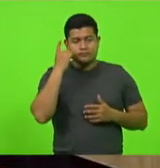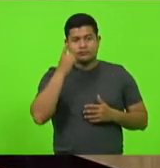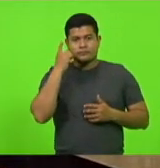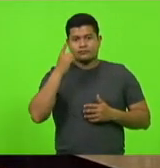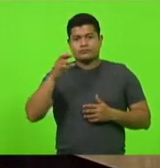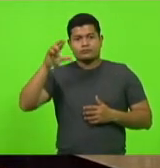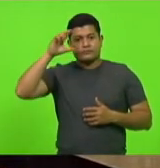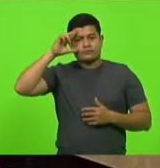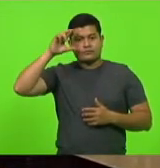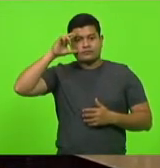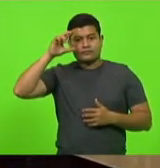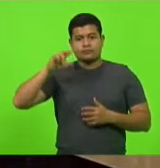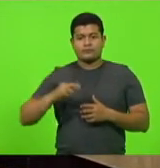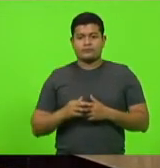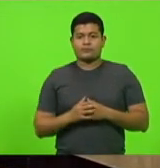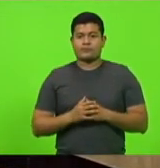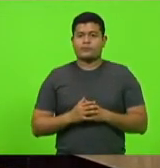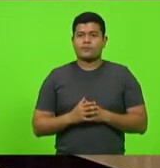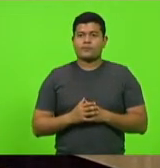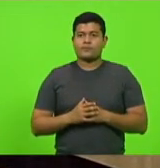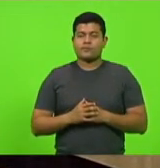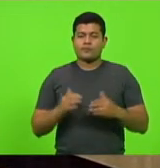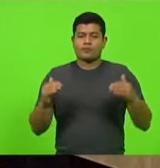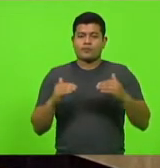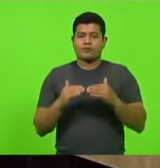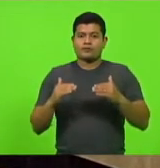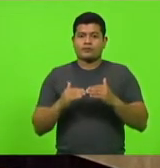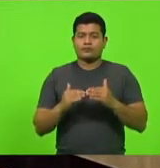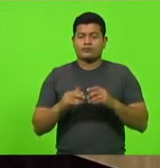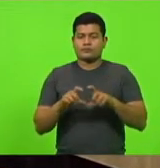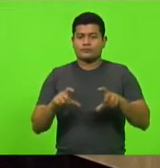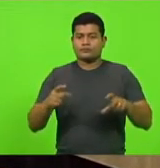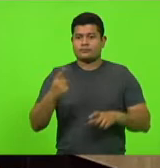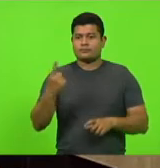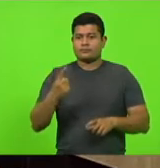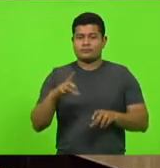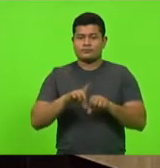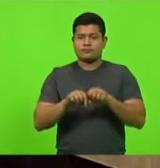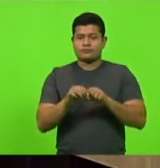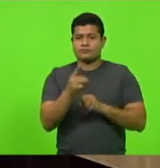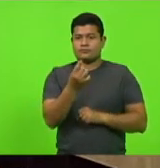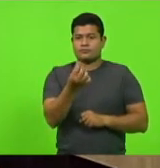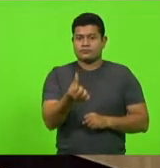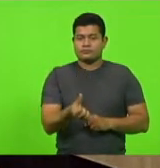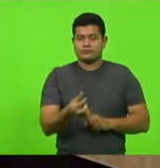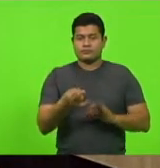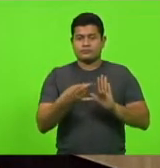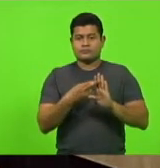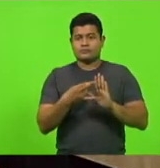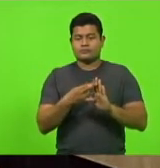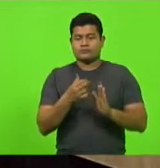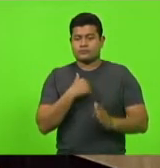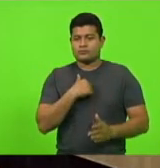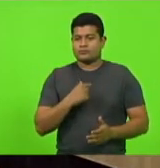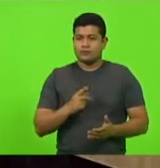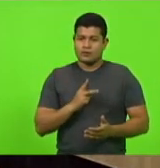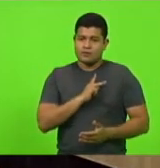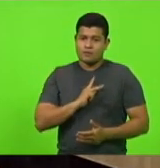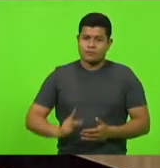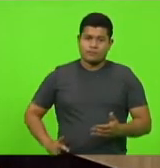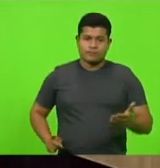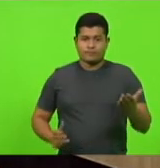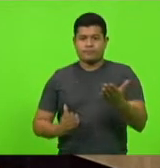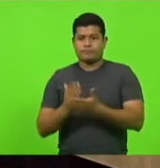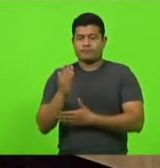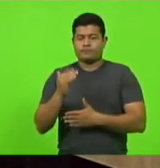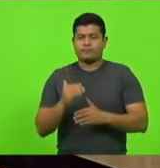Alba. Em consonância com o parágrafo 1º do artigo número 106 do regimento interno, dou a ata por